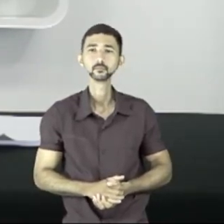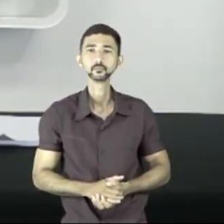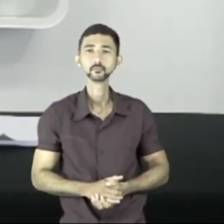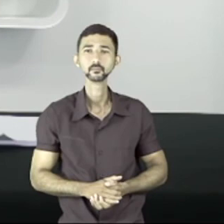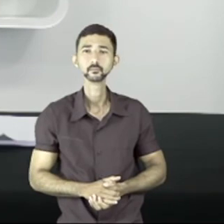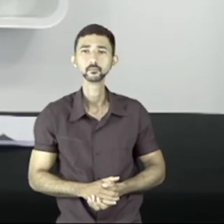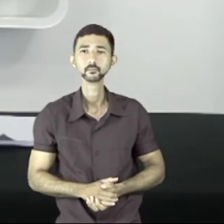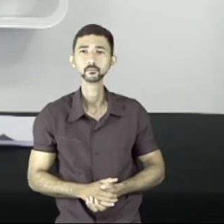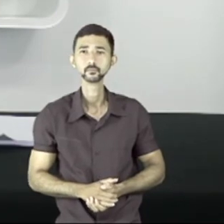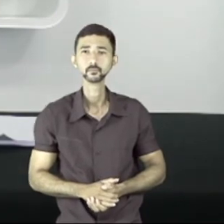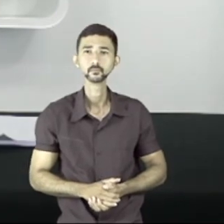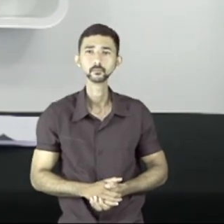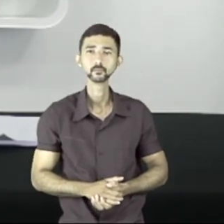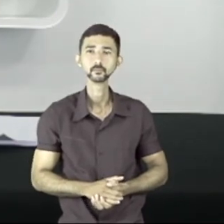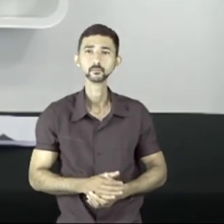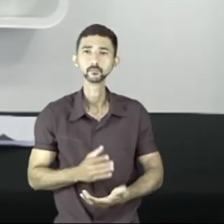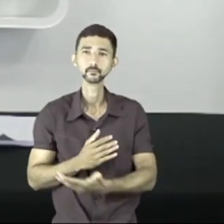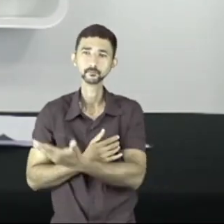Olha só.